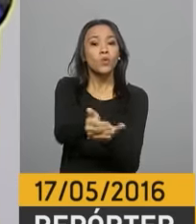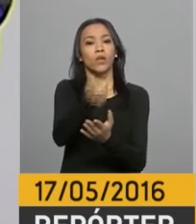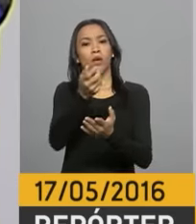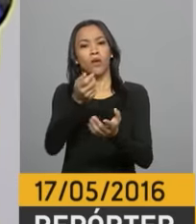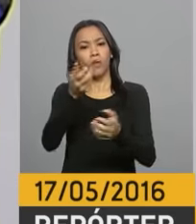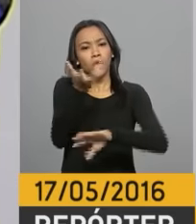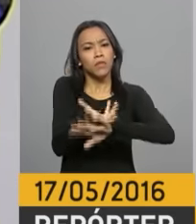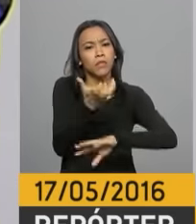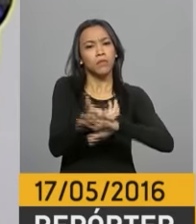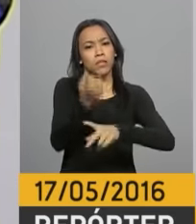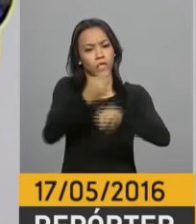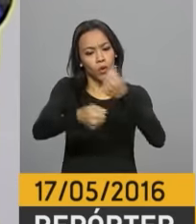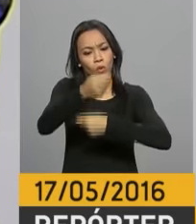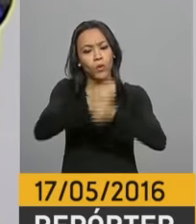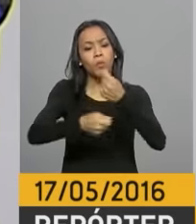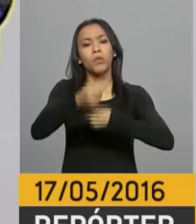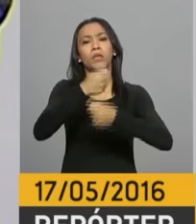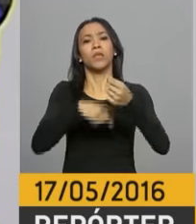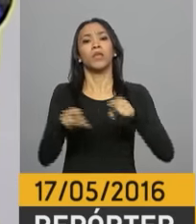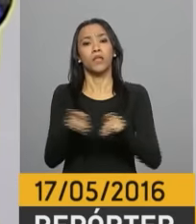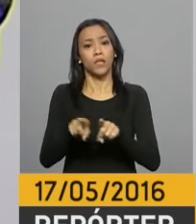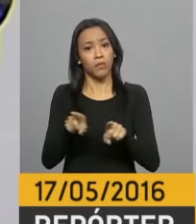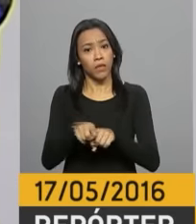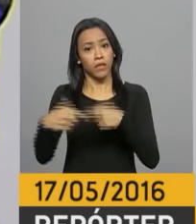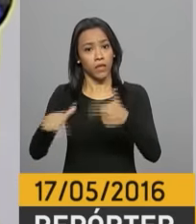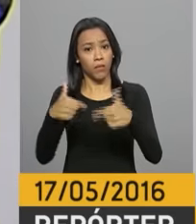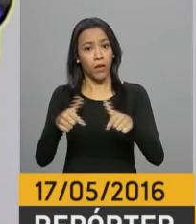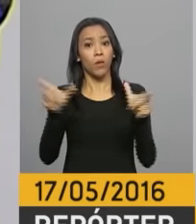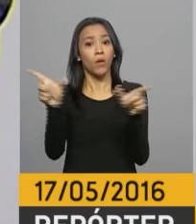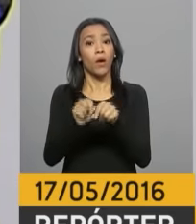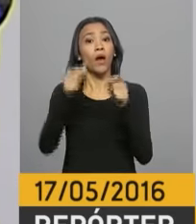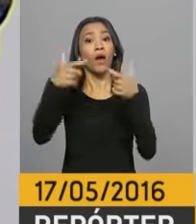Federal Fluminense e da PUC do Rio de Janeiro.